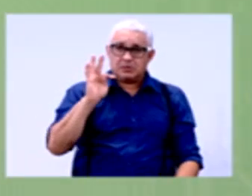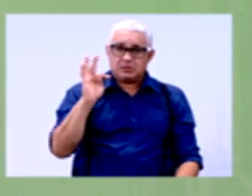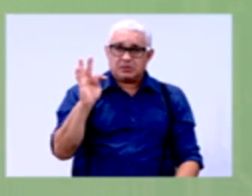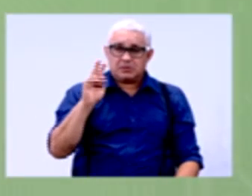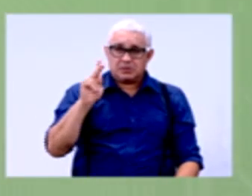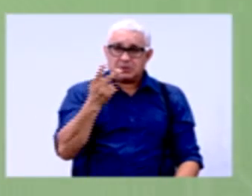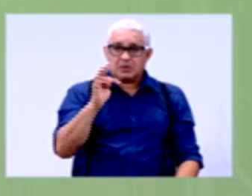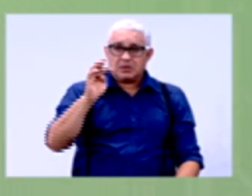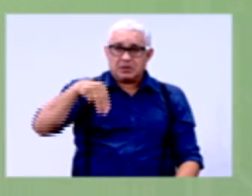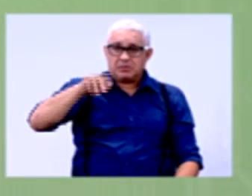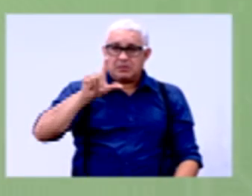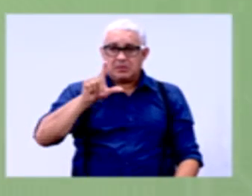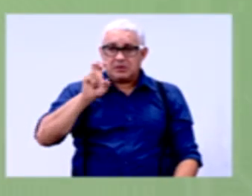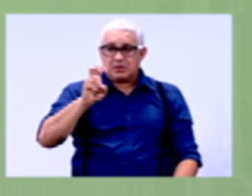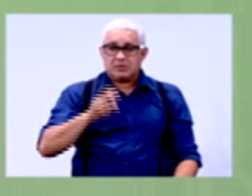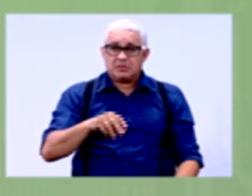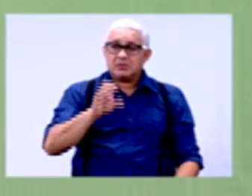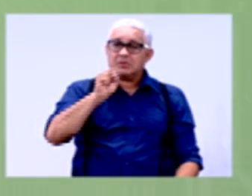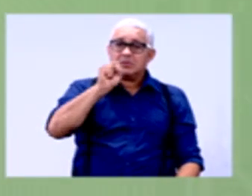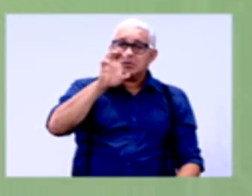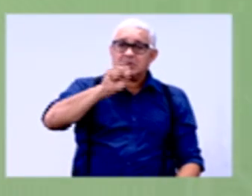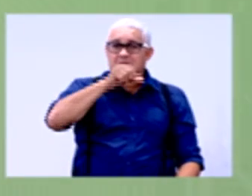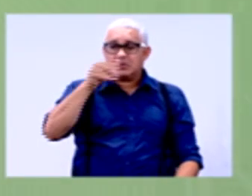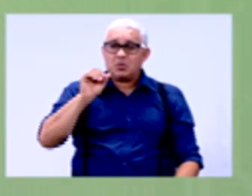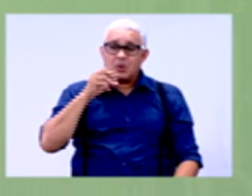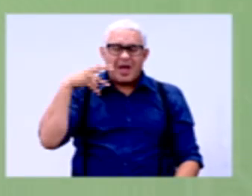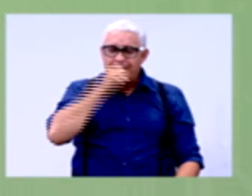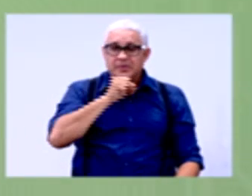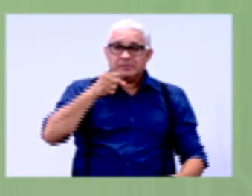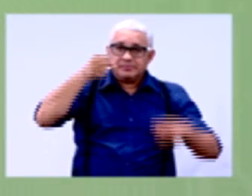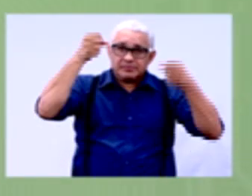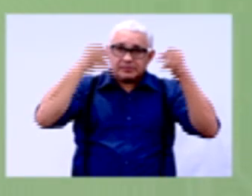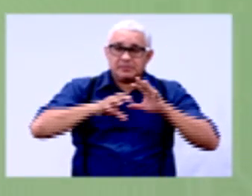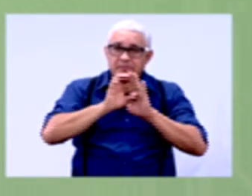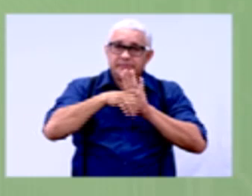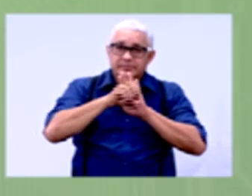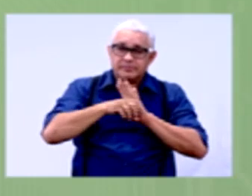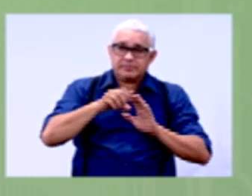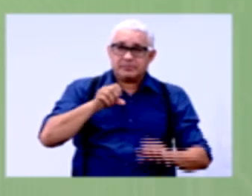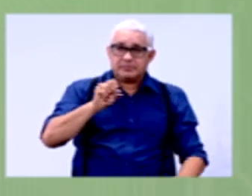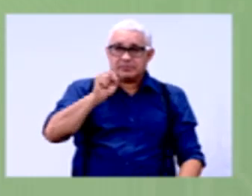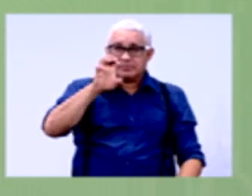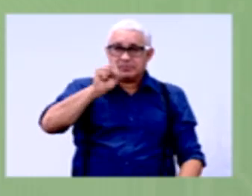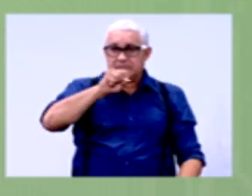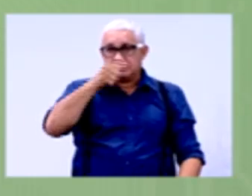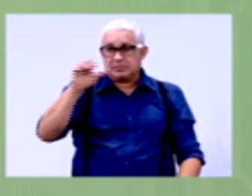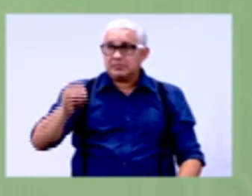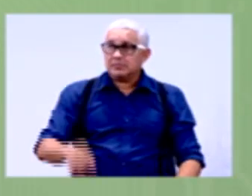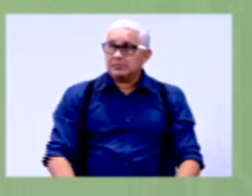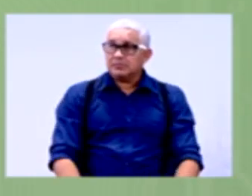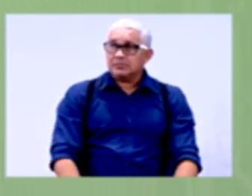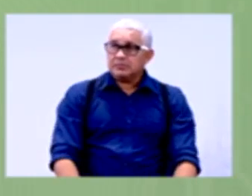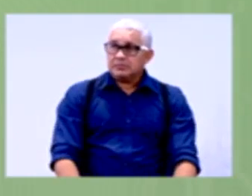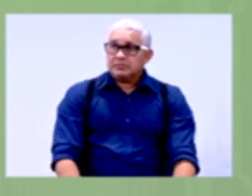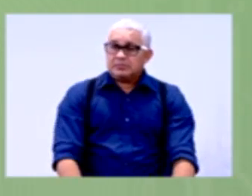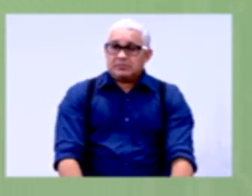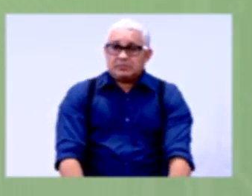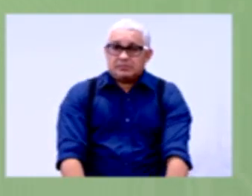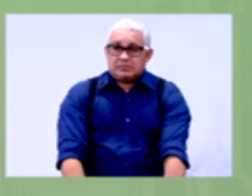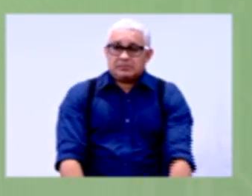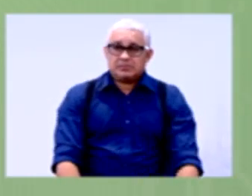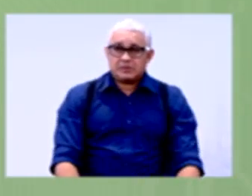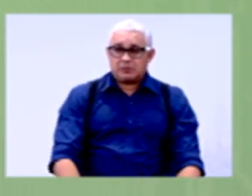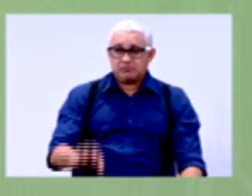lá. Sessão, né, vamos falar aqui rapidamente sobre o conceito de sessão, para relembrá-los, né.